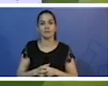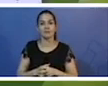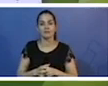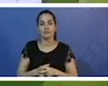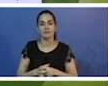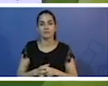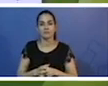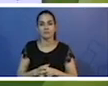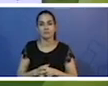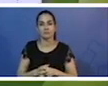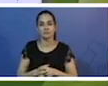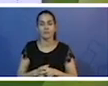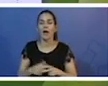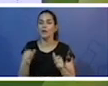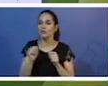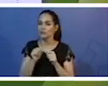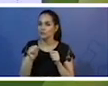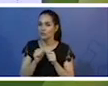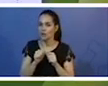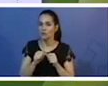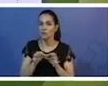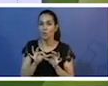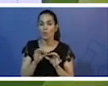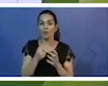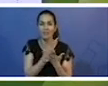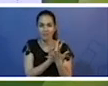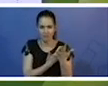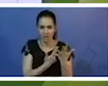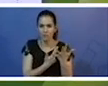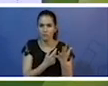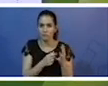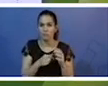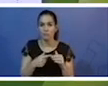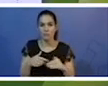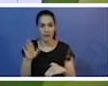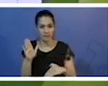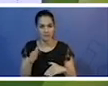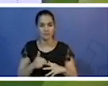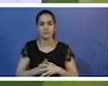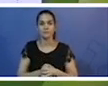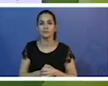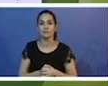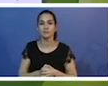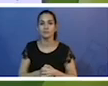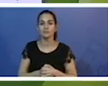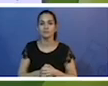graus com esse prolongamento, ok? Bom,